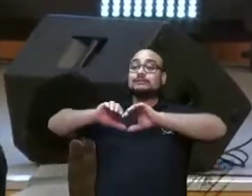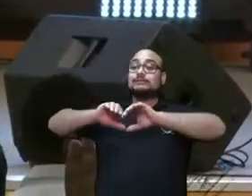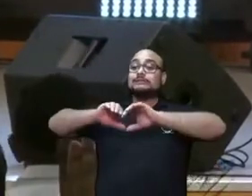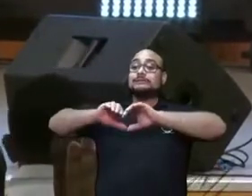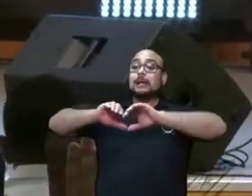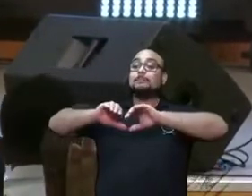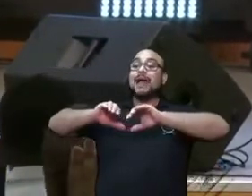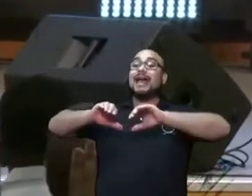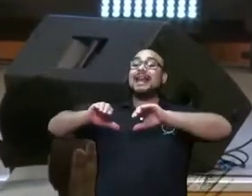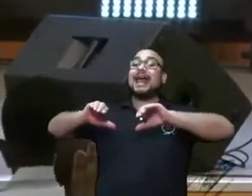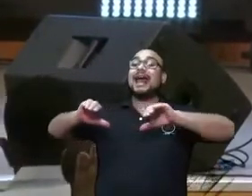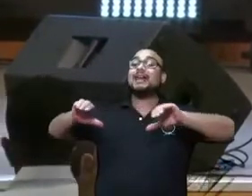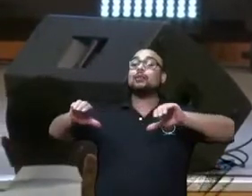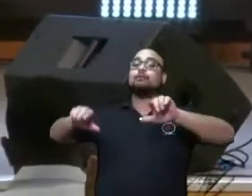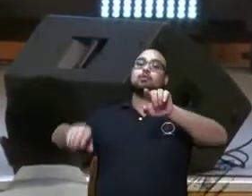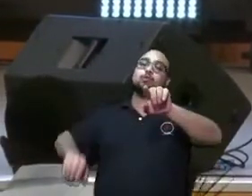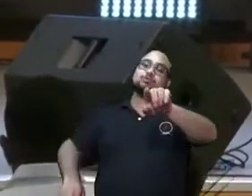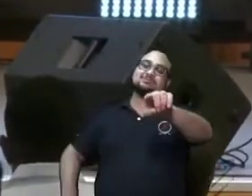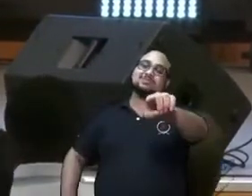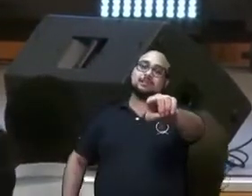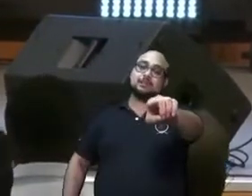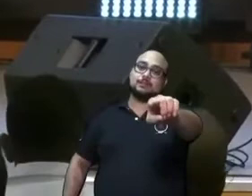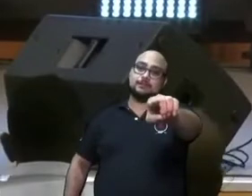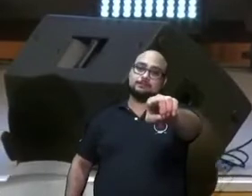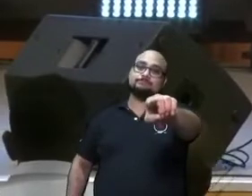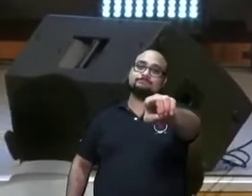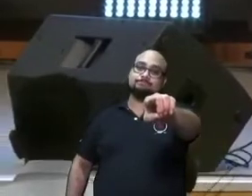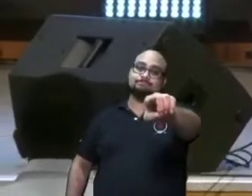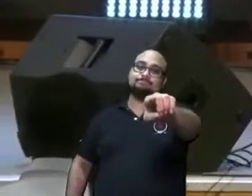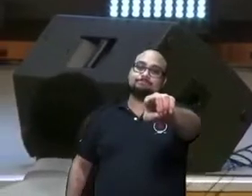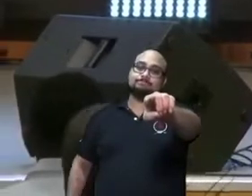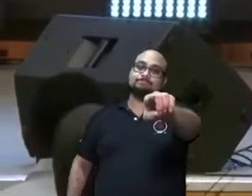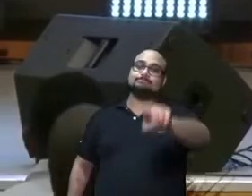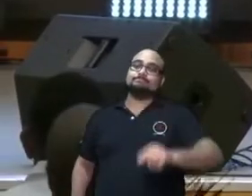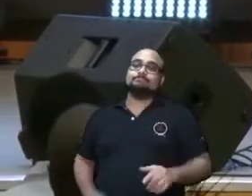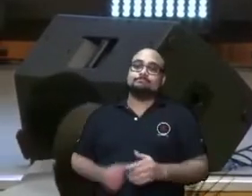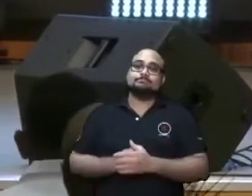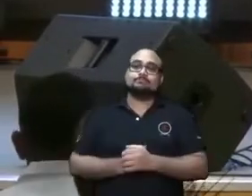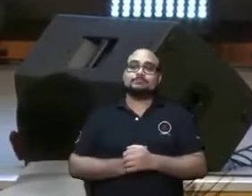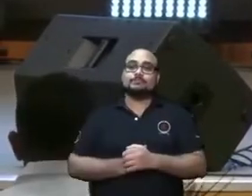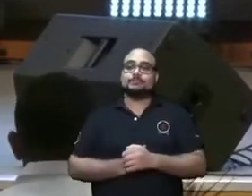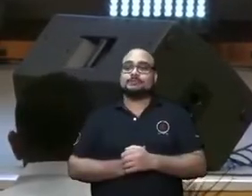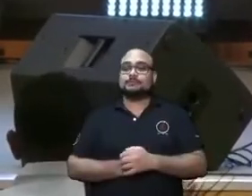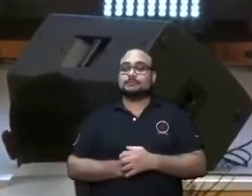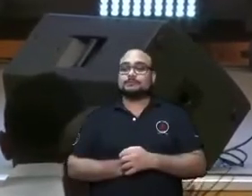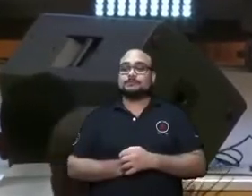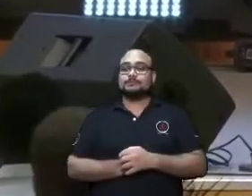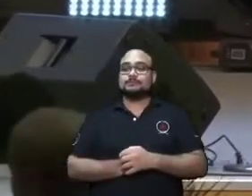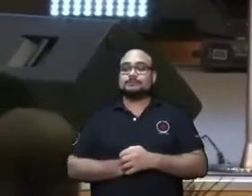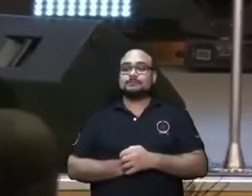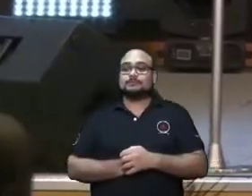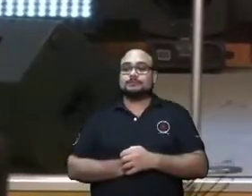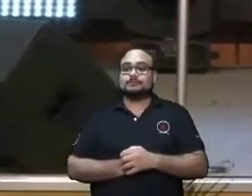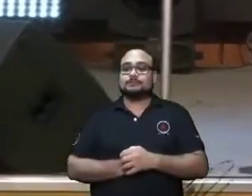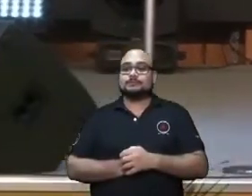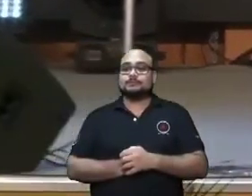do meio dos teus irmãos. Vai chegar um